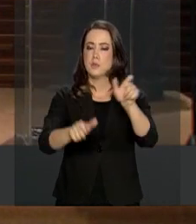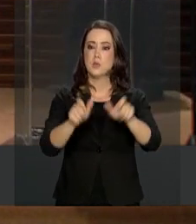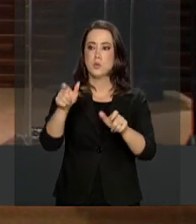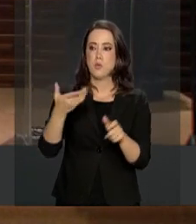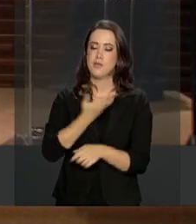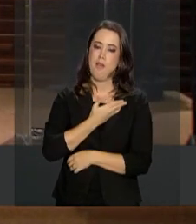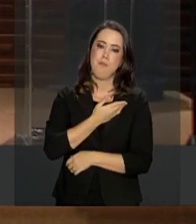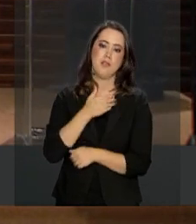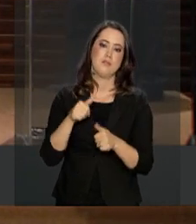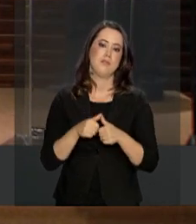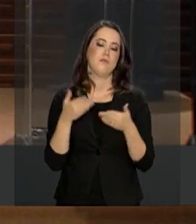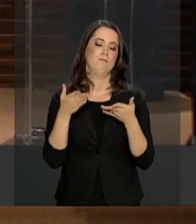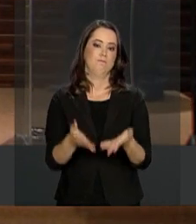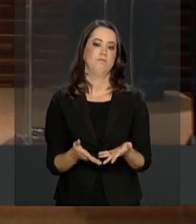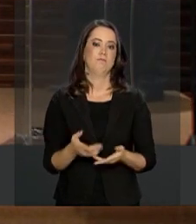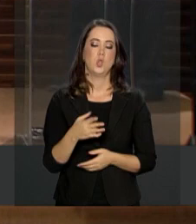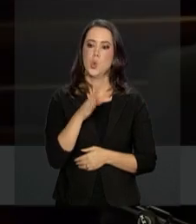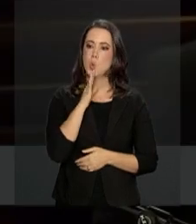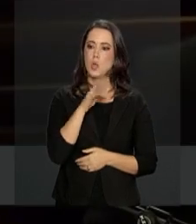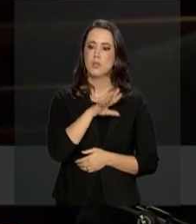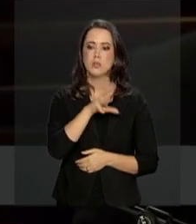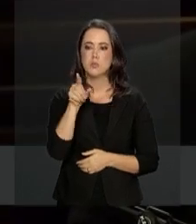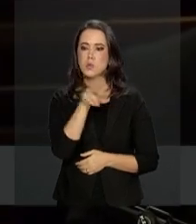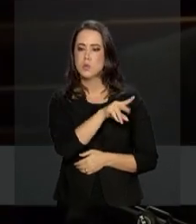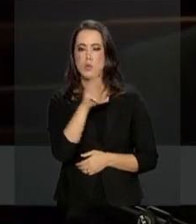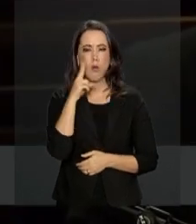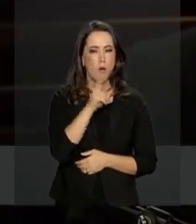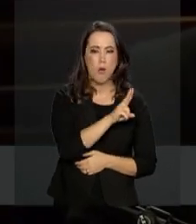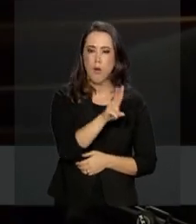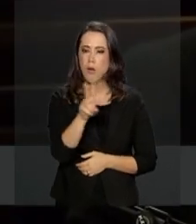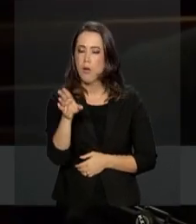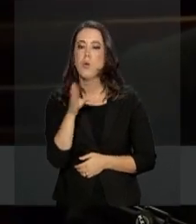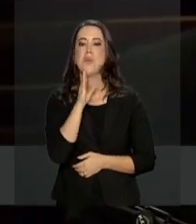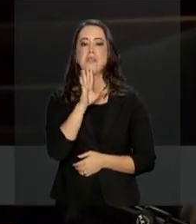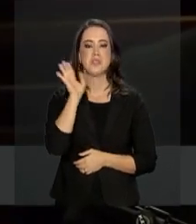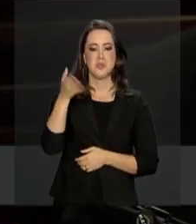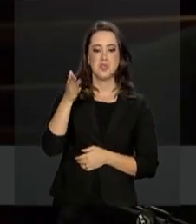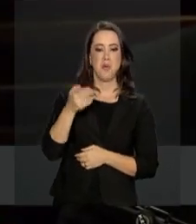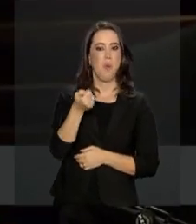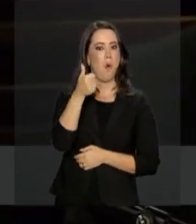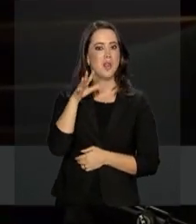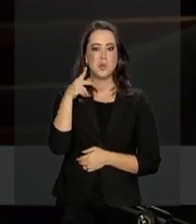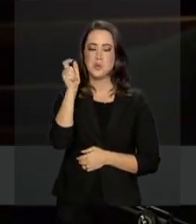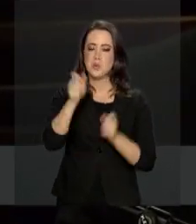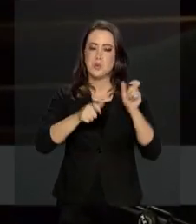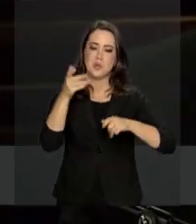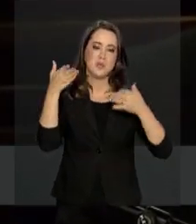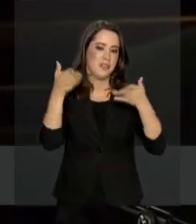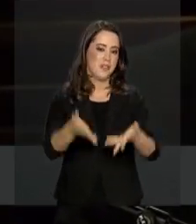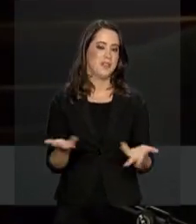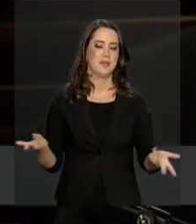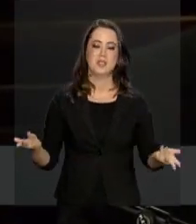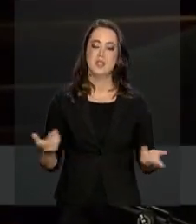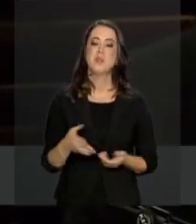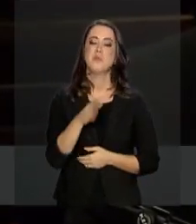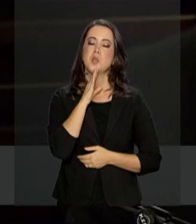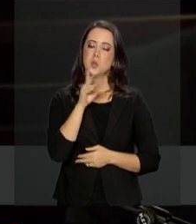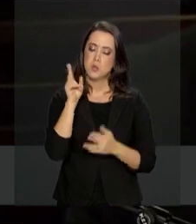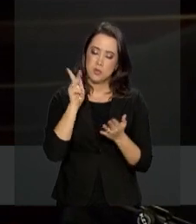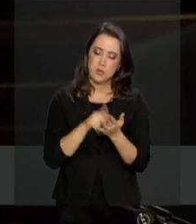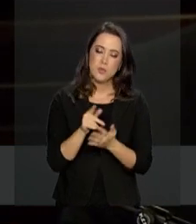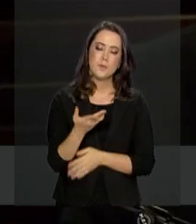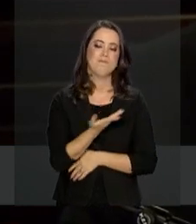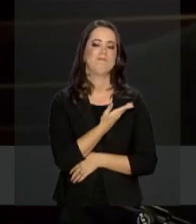estou vendo aqui olha vou dizer a vocês que eu conheço todo mundo que está aqui não é quase sem exceção não é e realmente são pessoas amigas